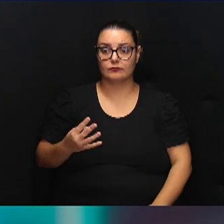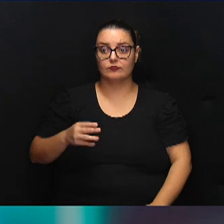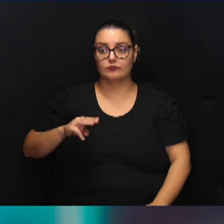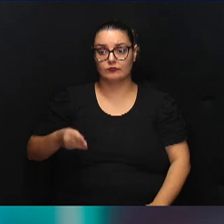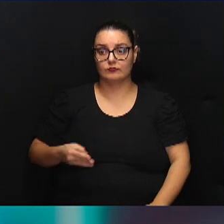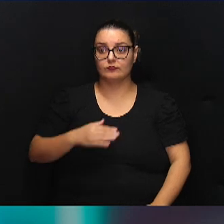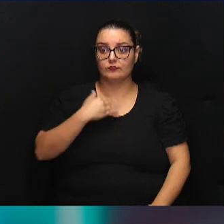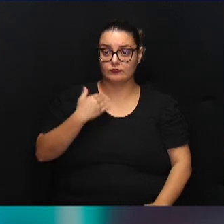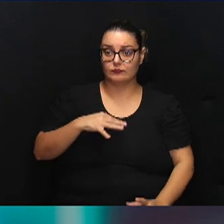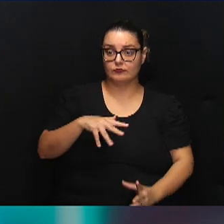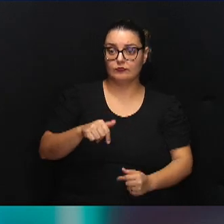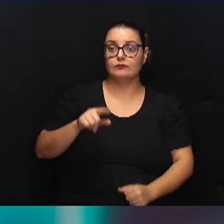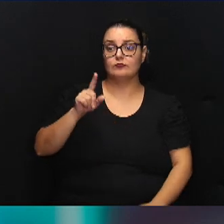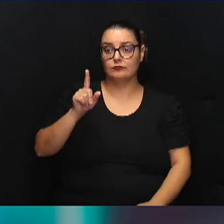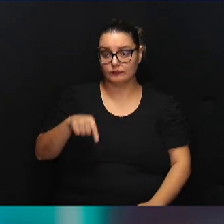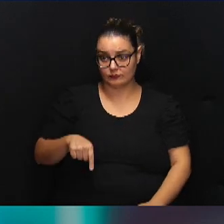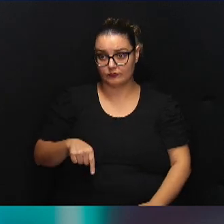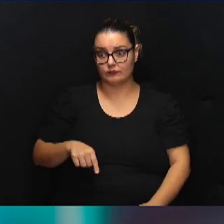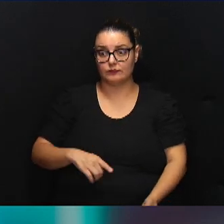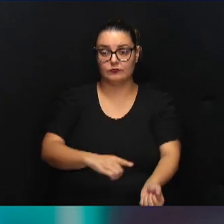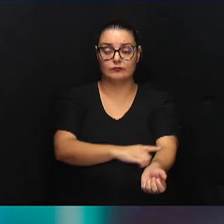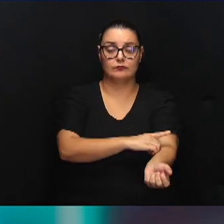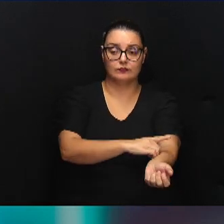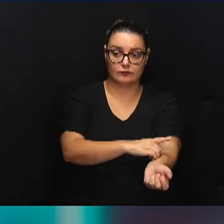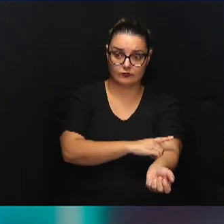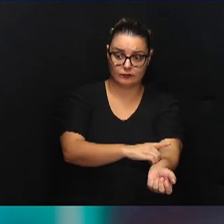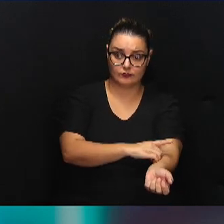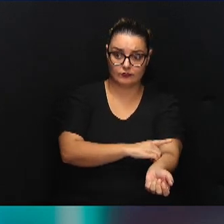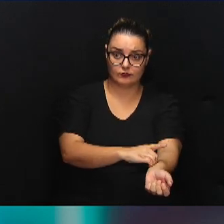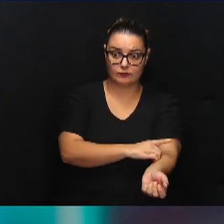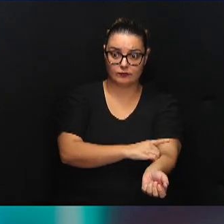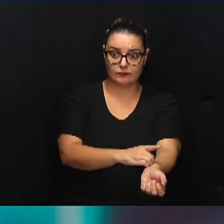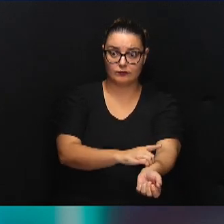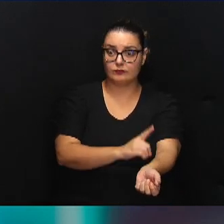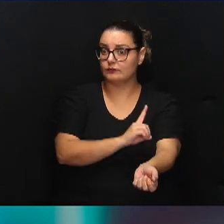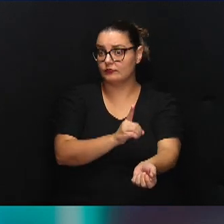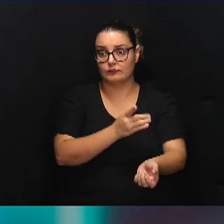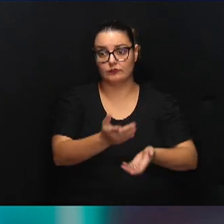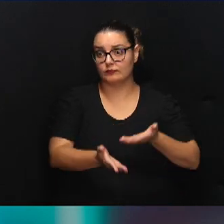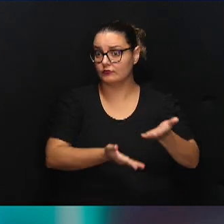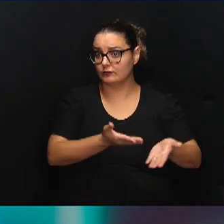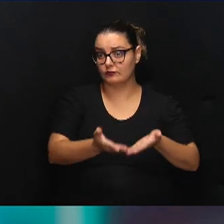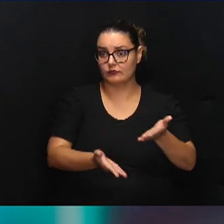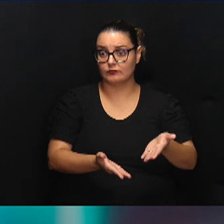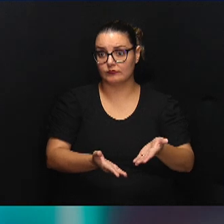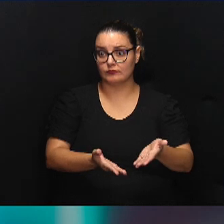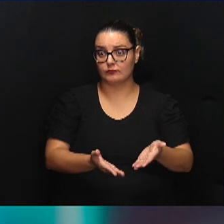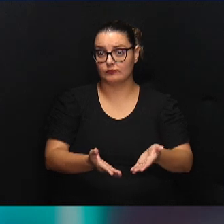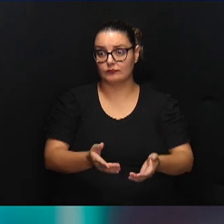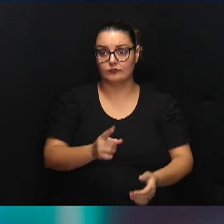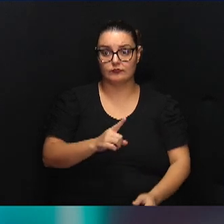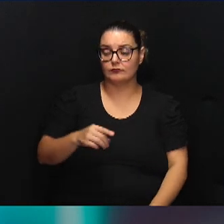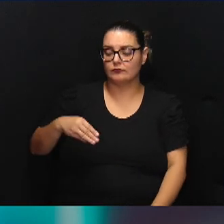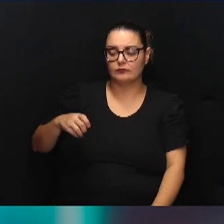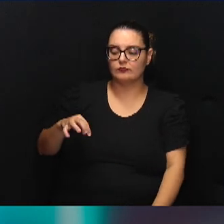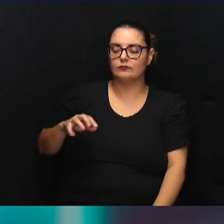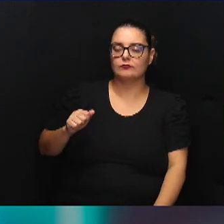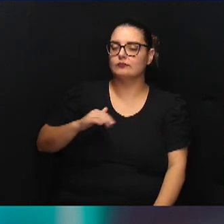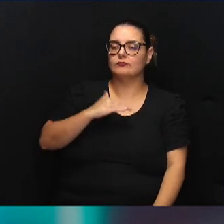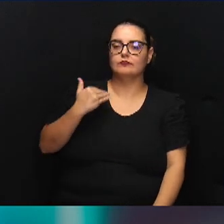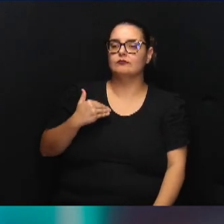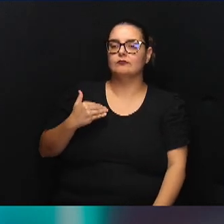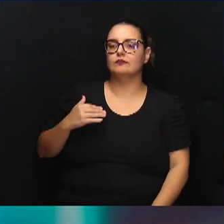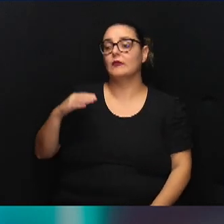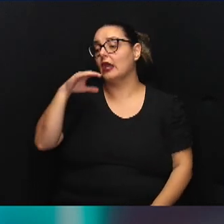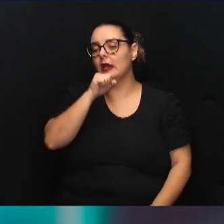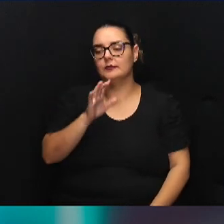mundo são atribuídas ao diabetes mal cuidado. E não mata subitamente, mata